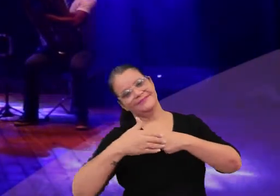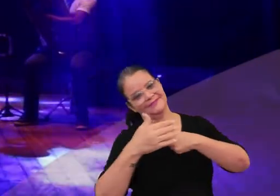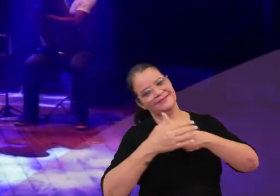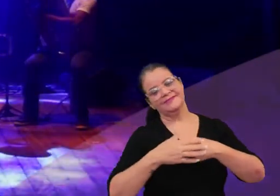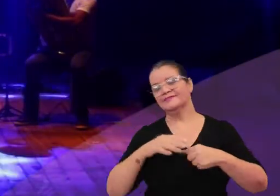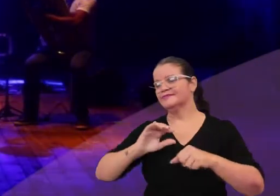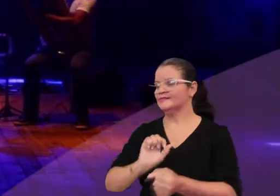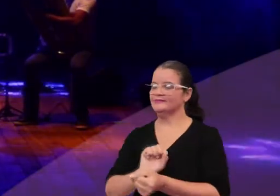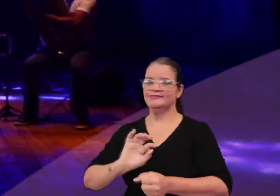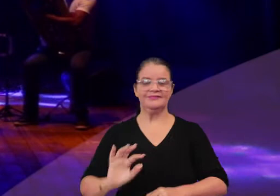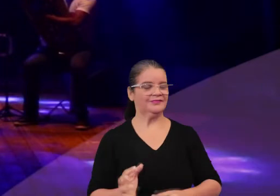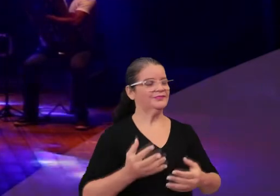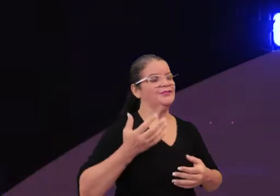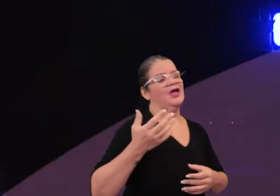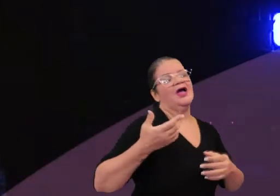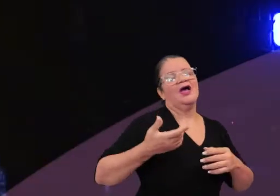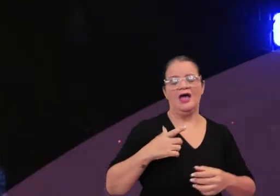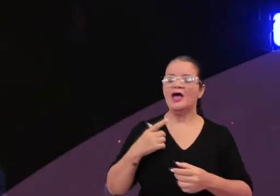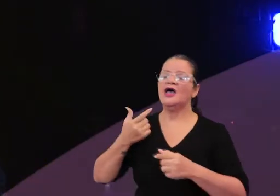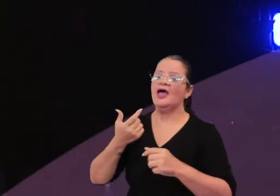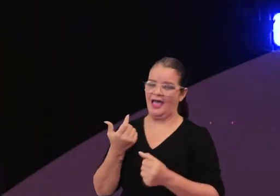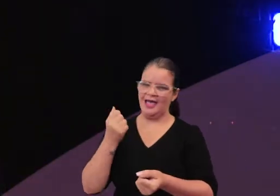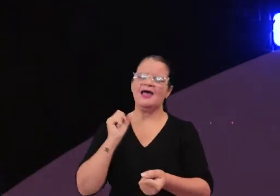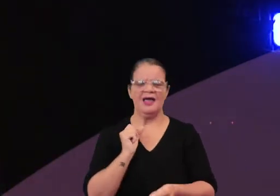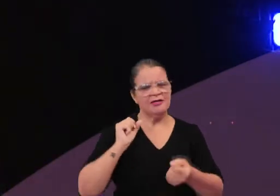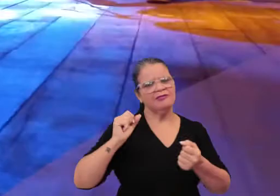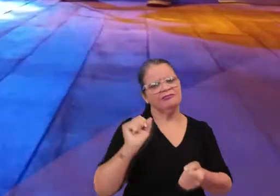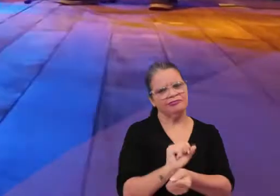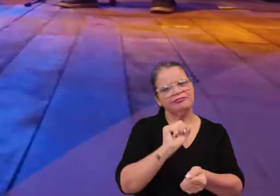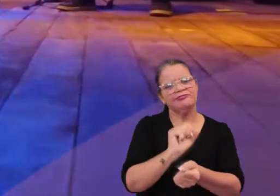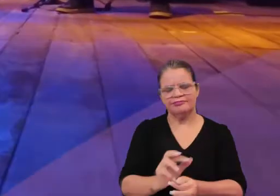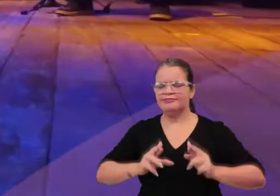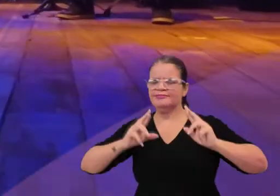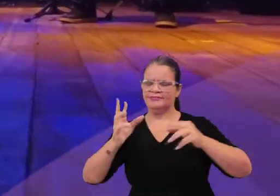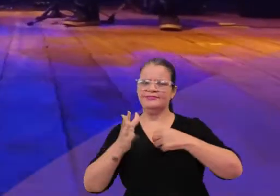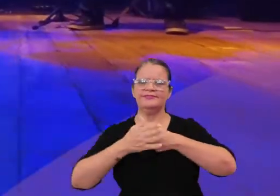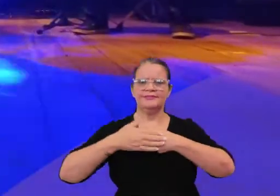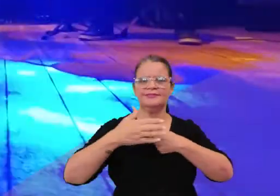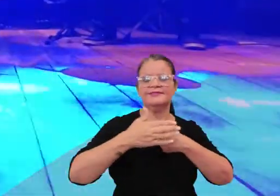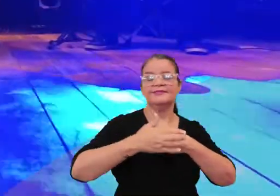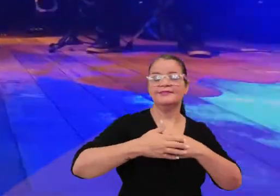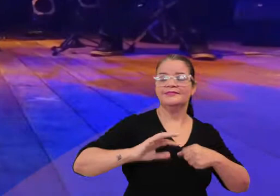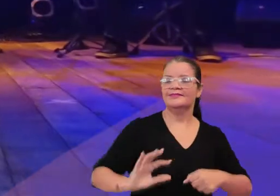frente o inesperado. Ante esperança, à frente o inesperado.